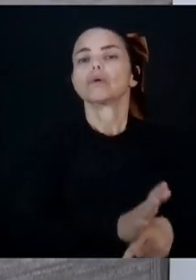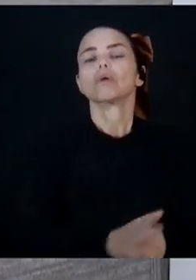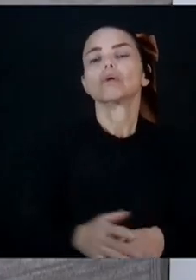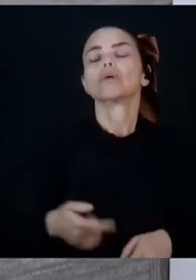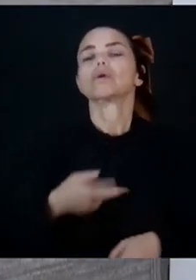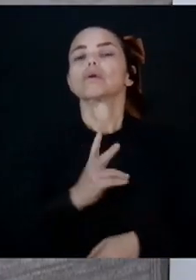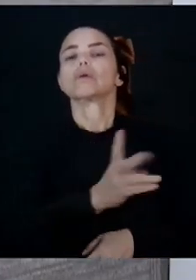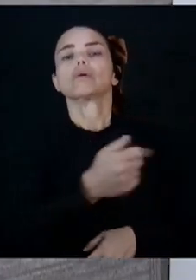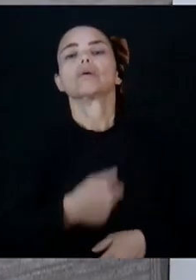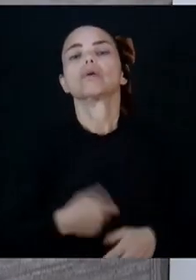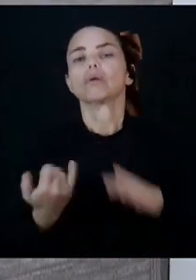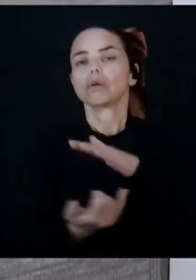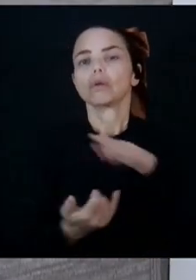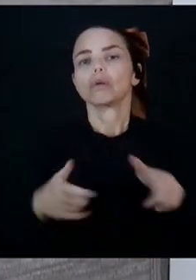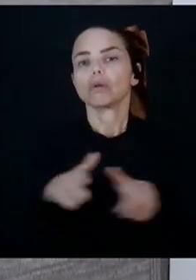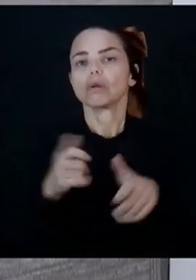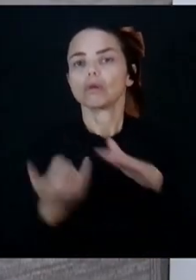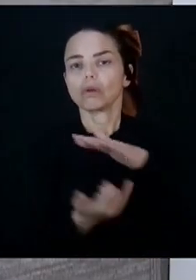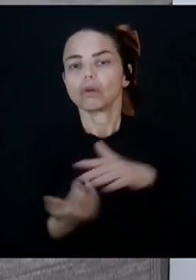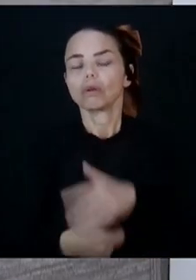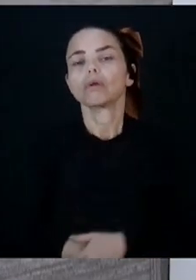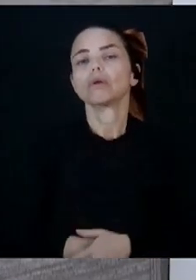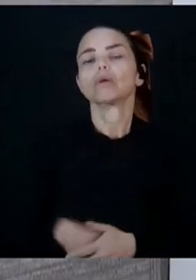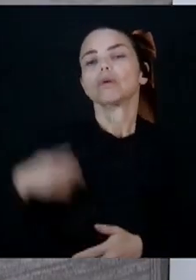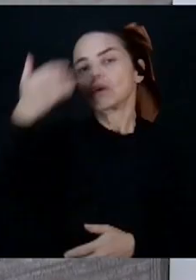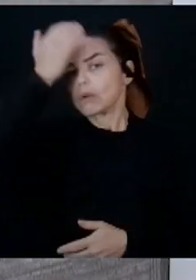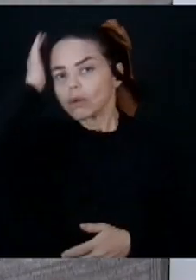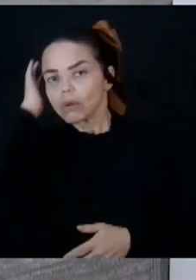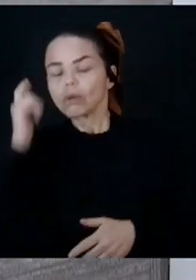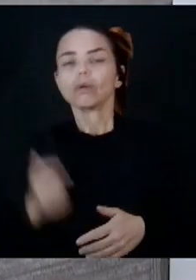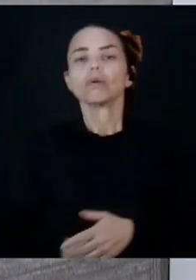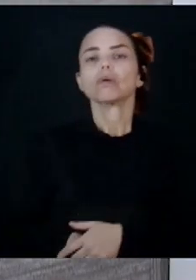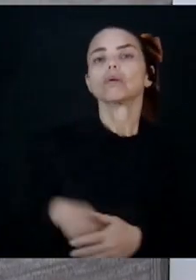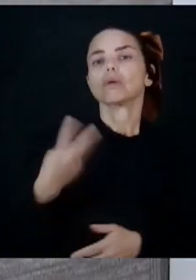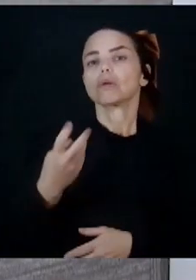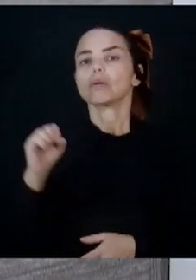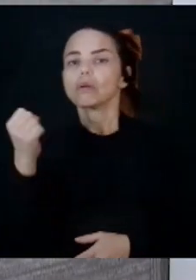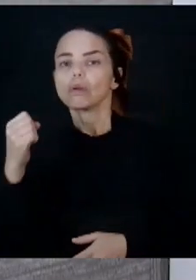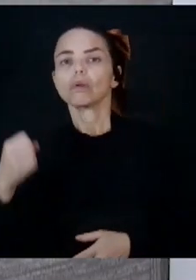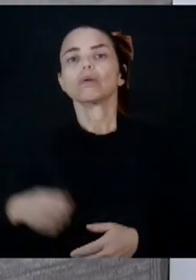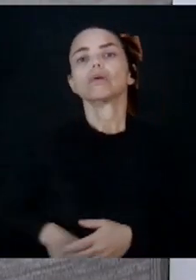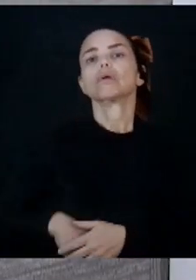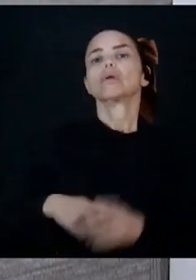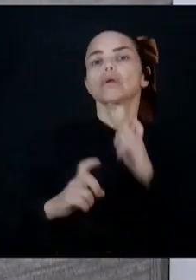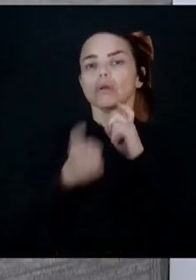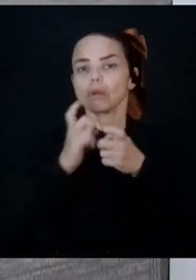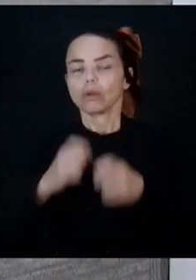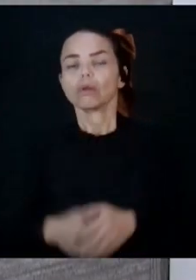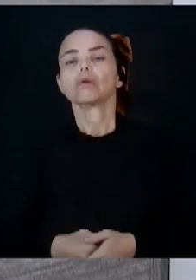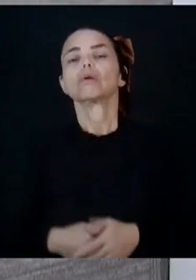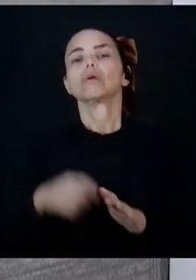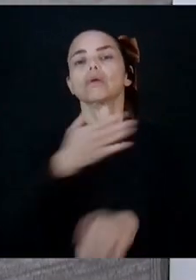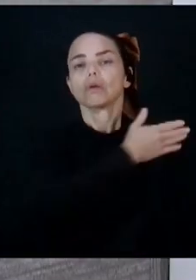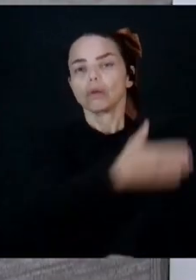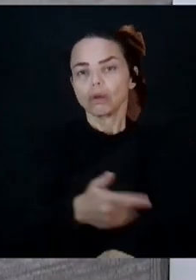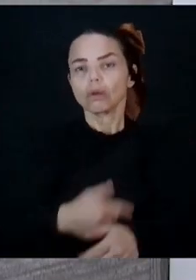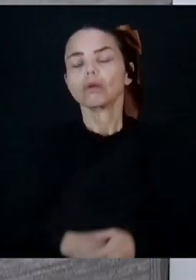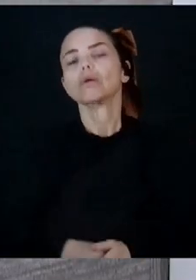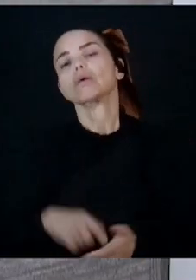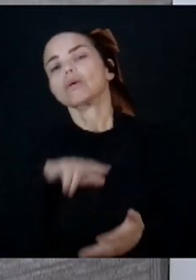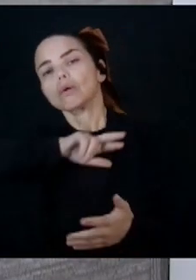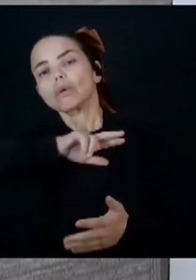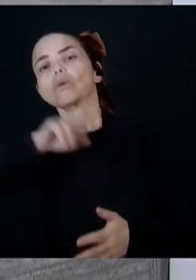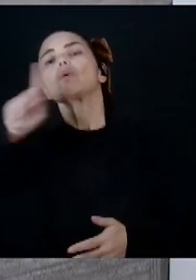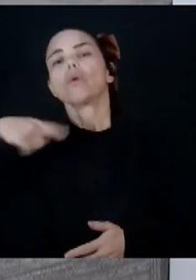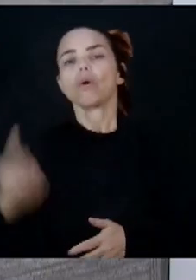Luiz Iabico durante o intervalo regimental da 39ª reunião ordinária com relação a outro projeto de